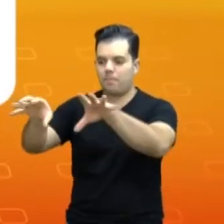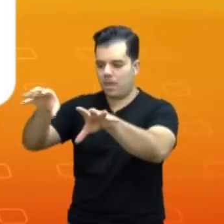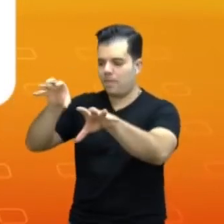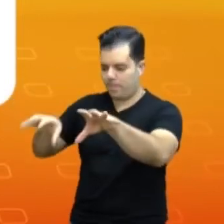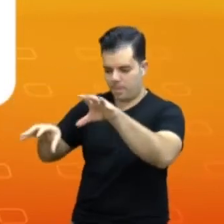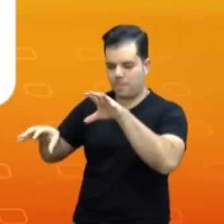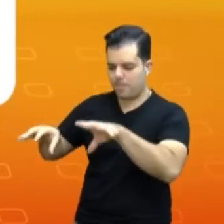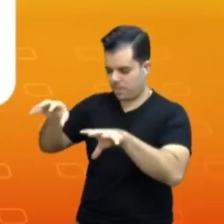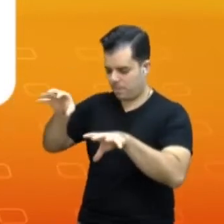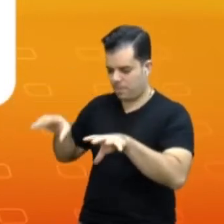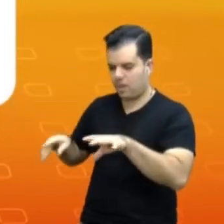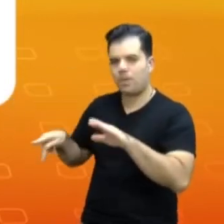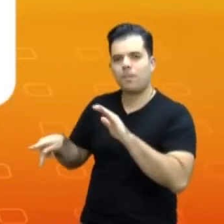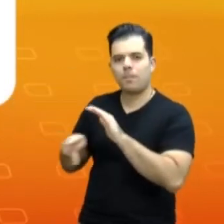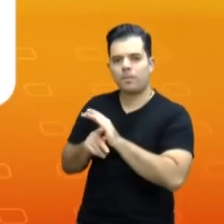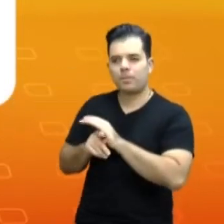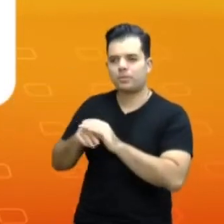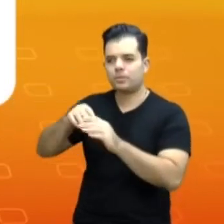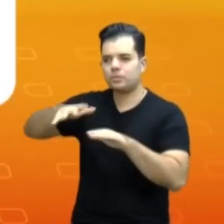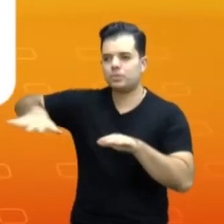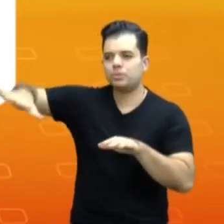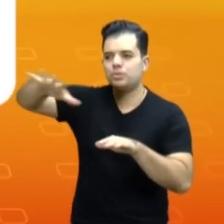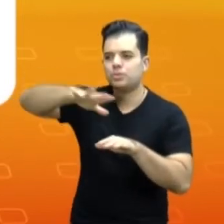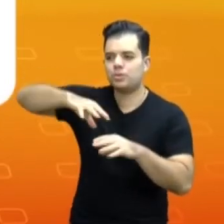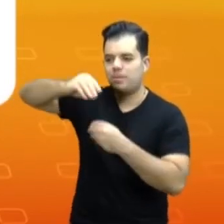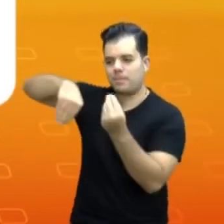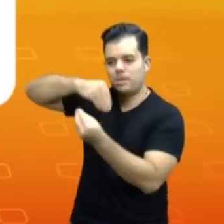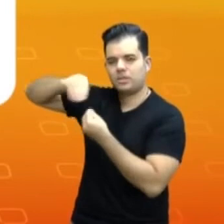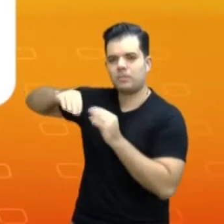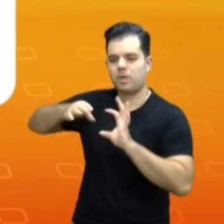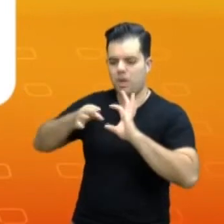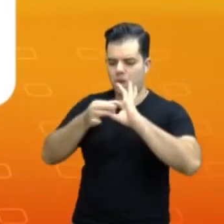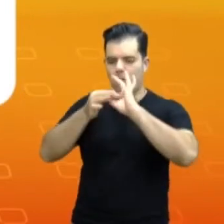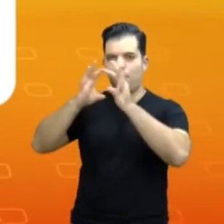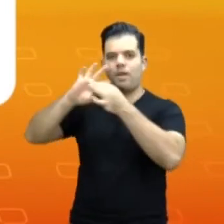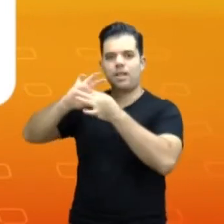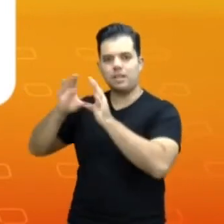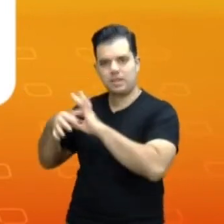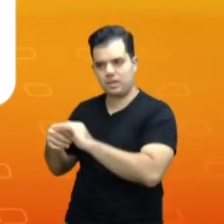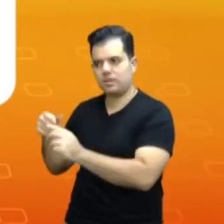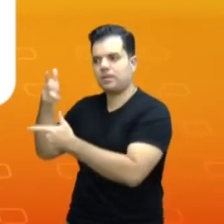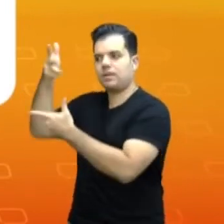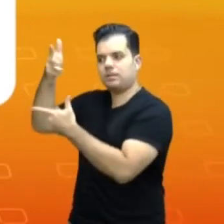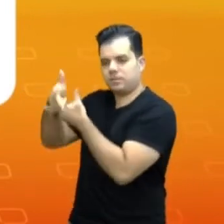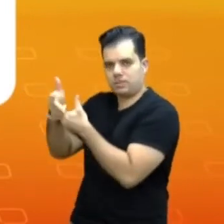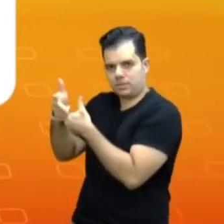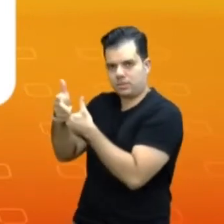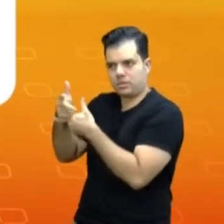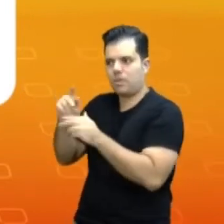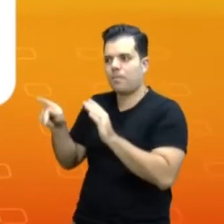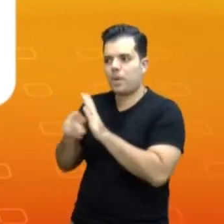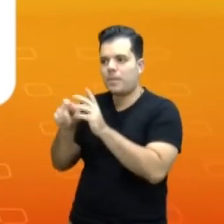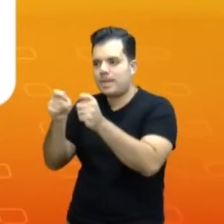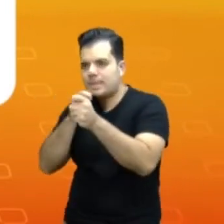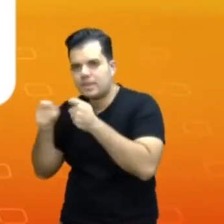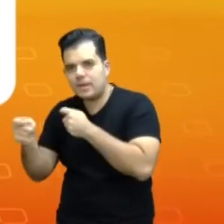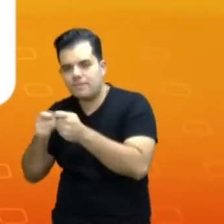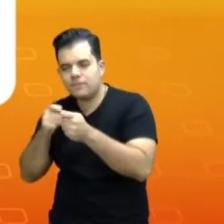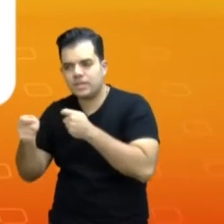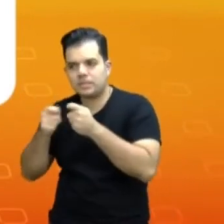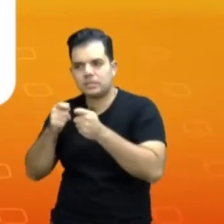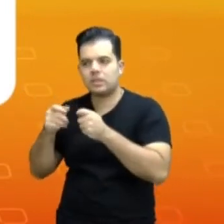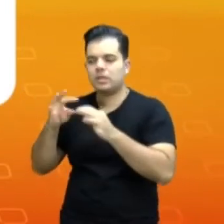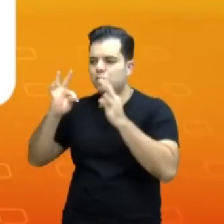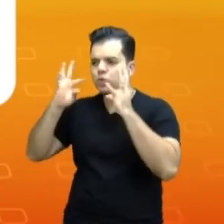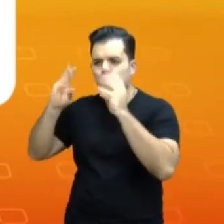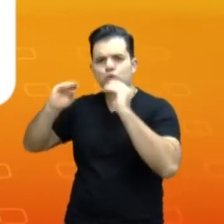mista que é do Olympic Channel e que é gerado o sinal de todas as entrevistas